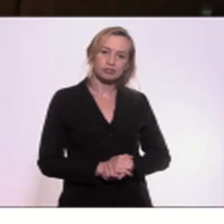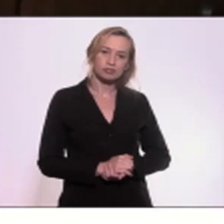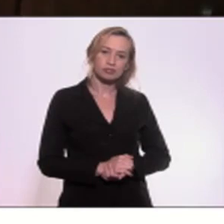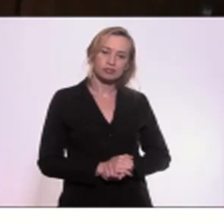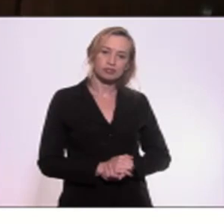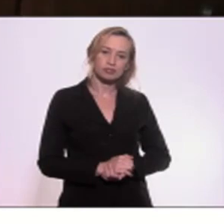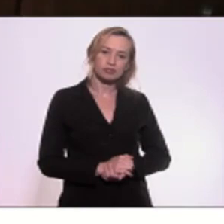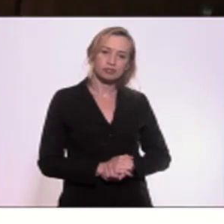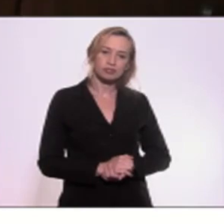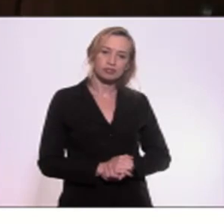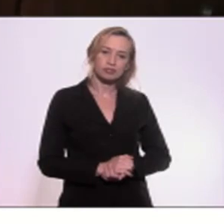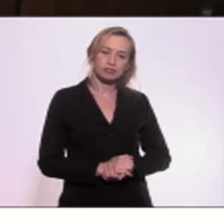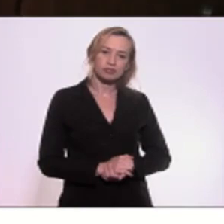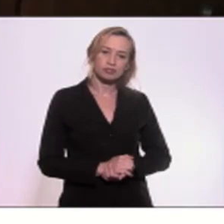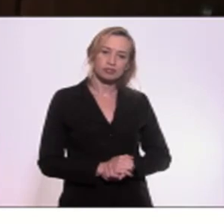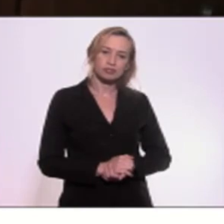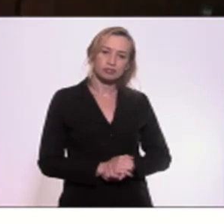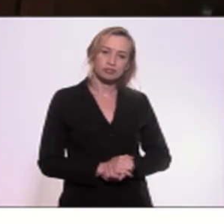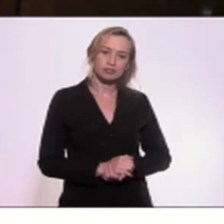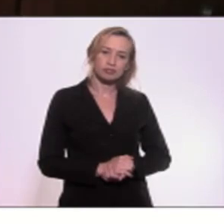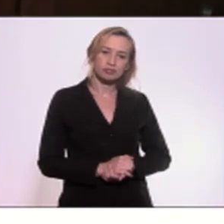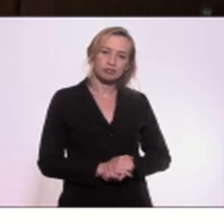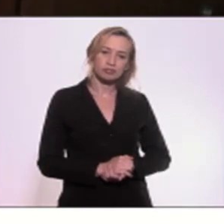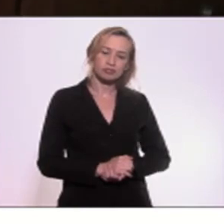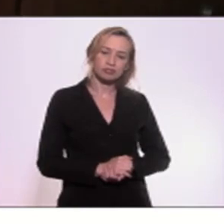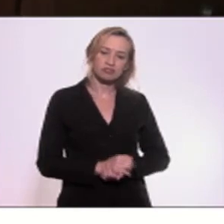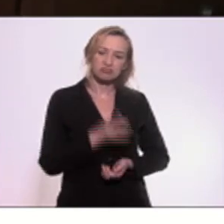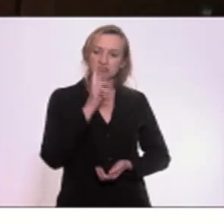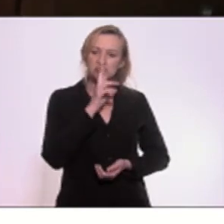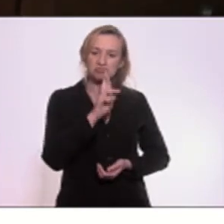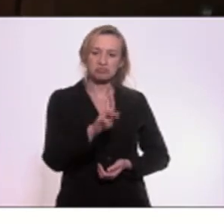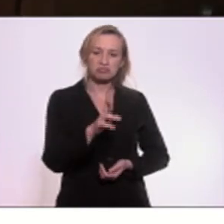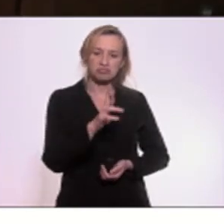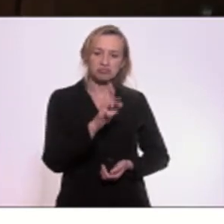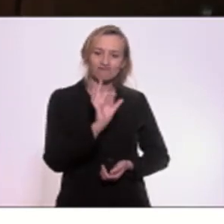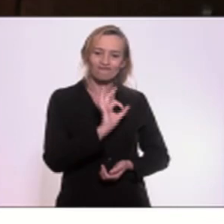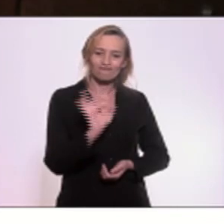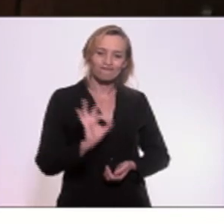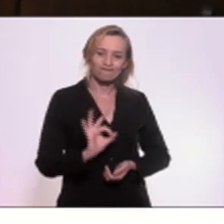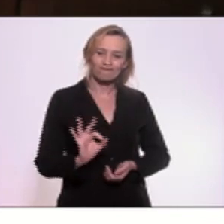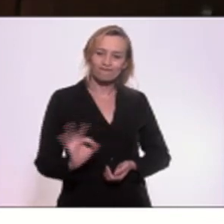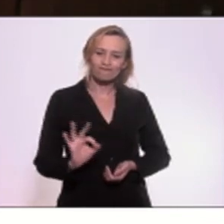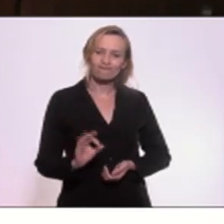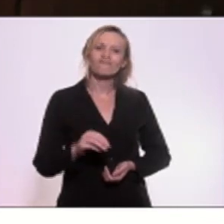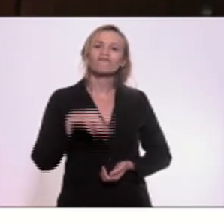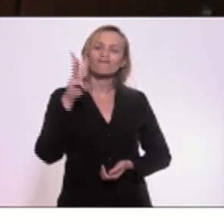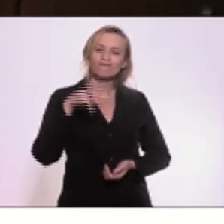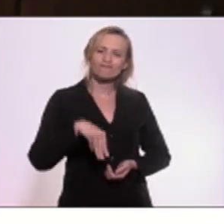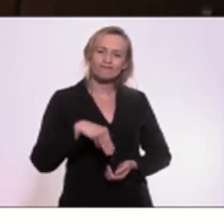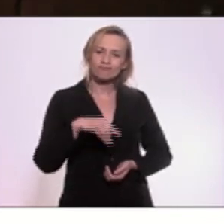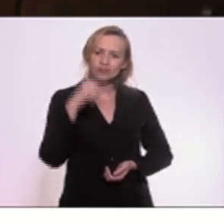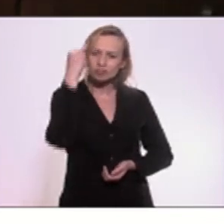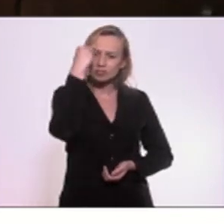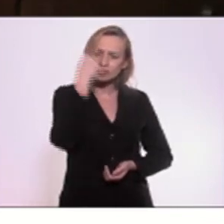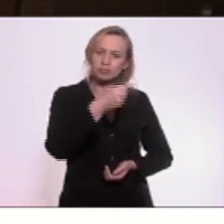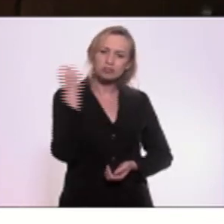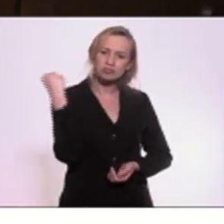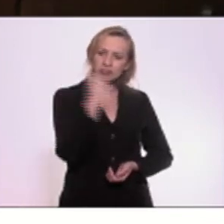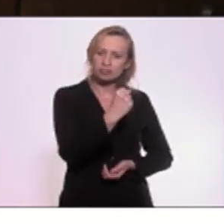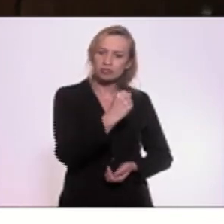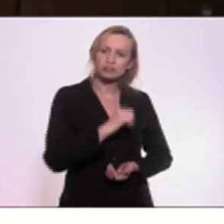vinha se arrastando sem uma resposta definitiva sobre quem eram os mandantes do